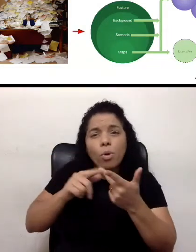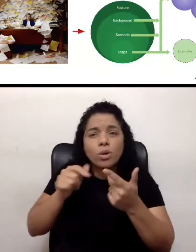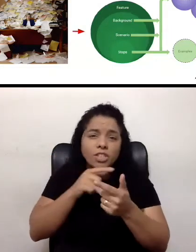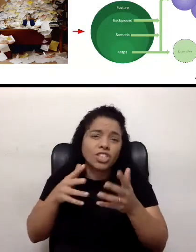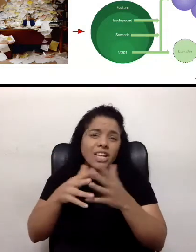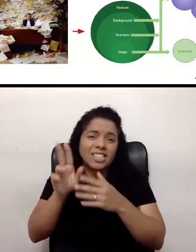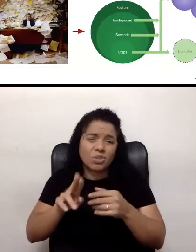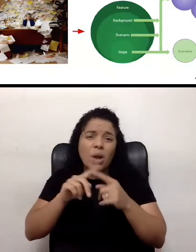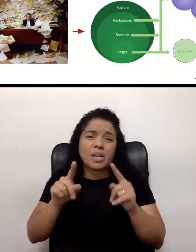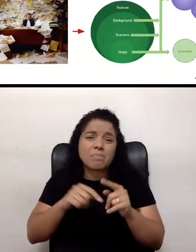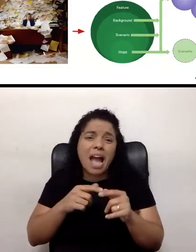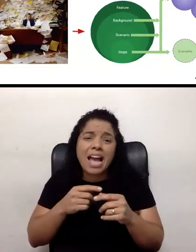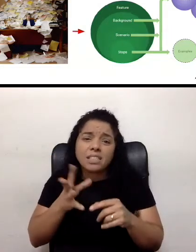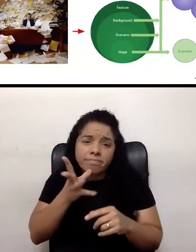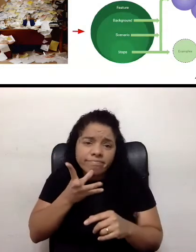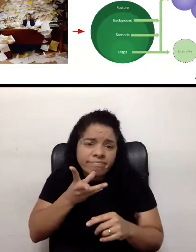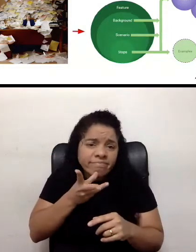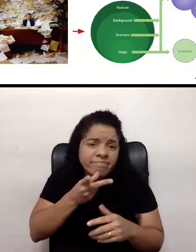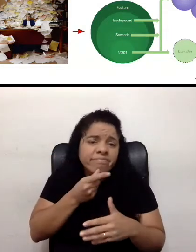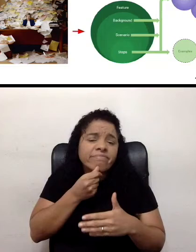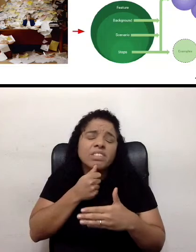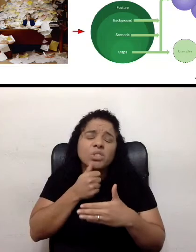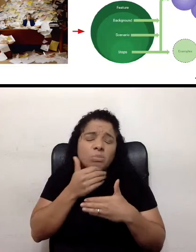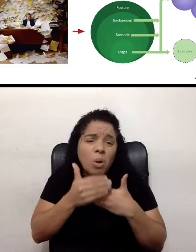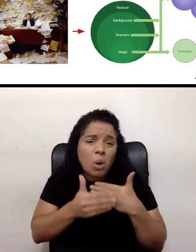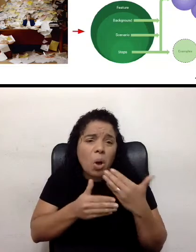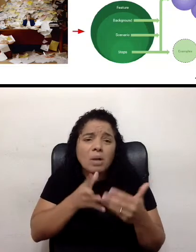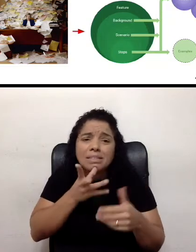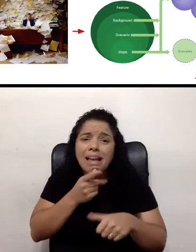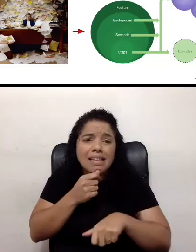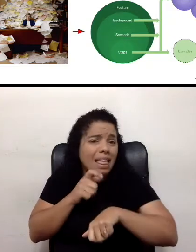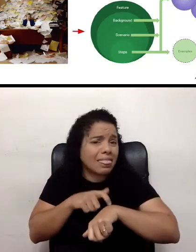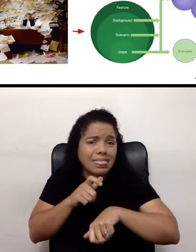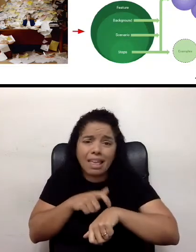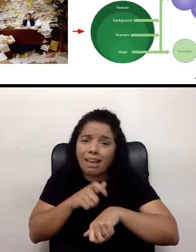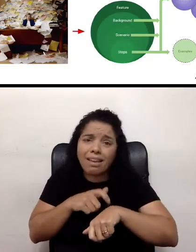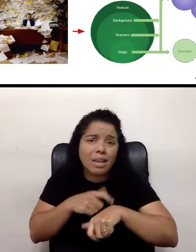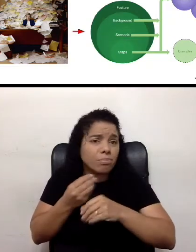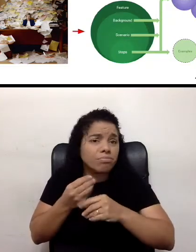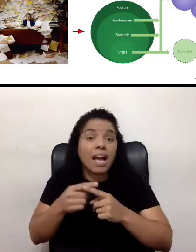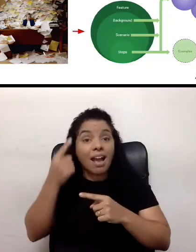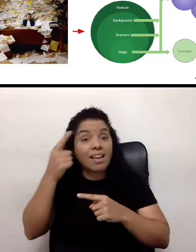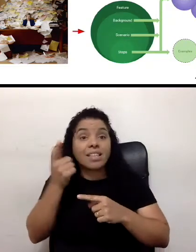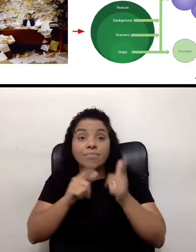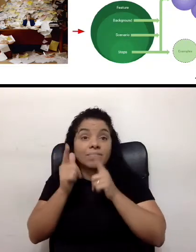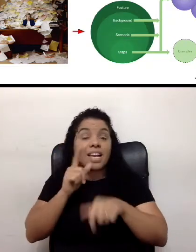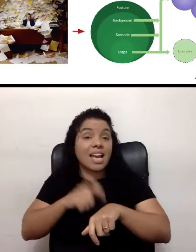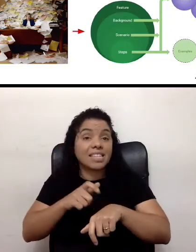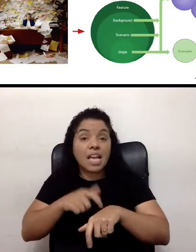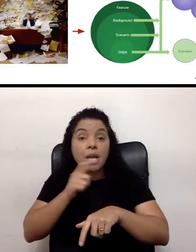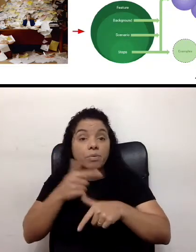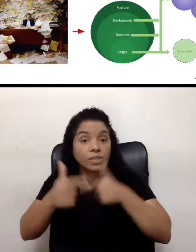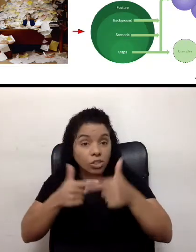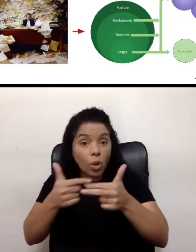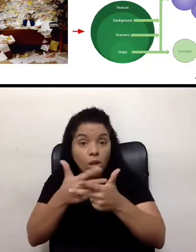usuário. Mas é muito moroso, você gasta muito tempo. A ideia é você ganhar tempo para poder você atuar em coisas que vão